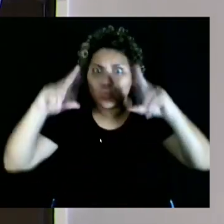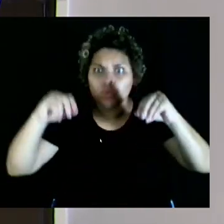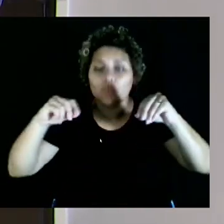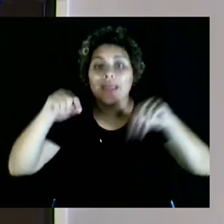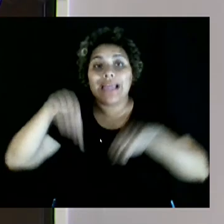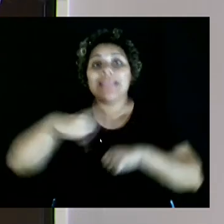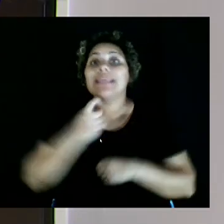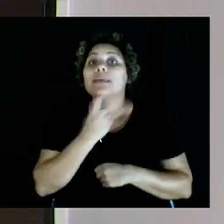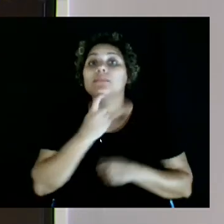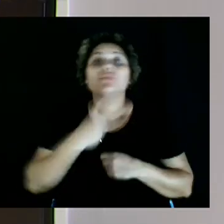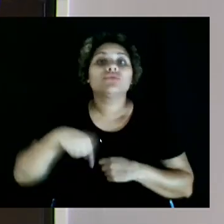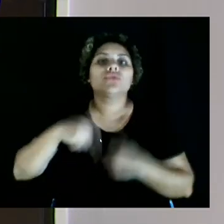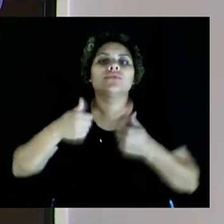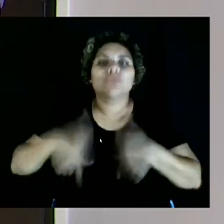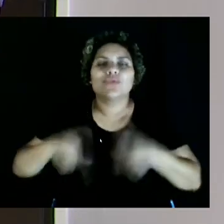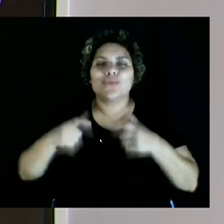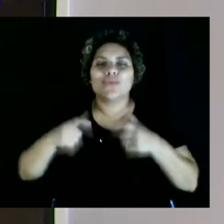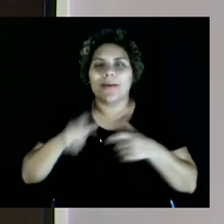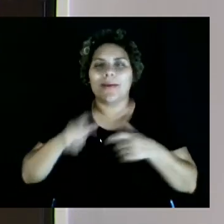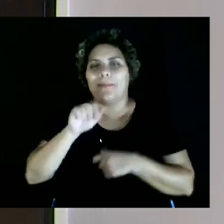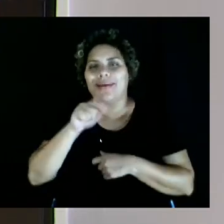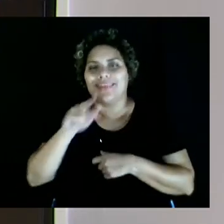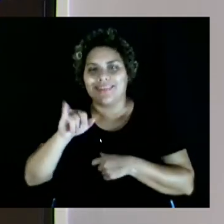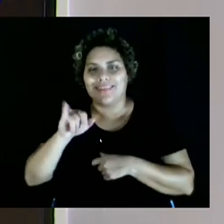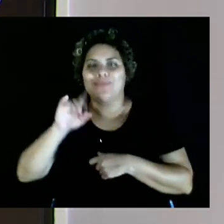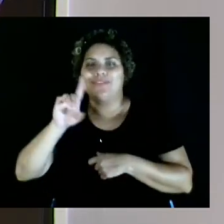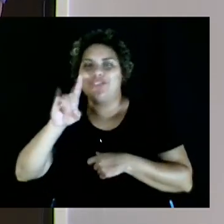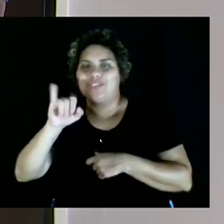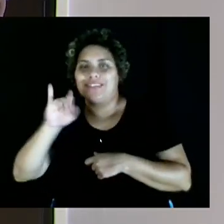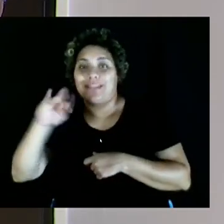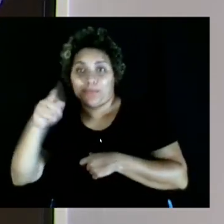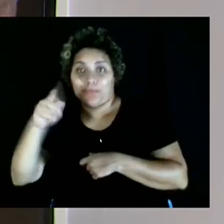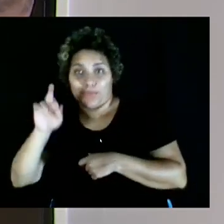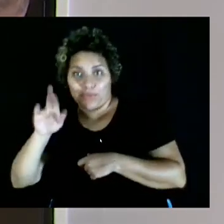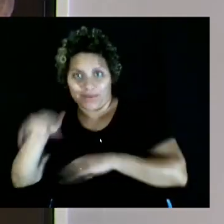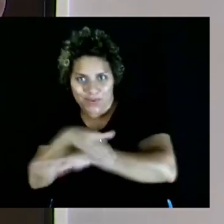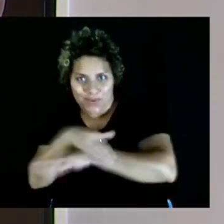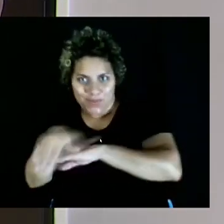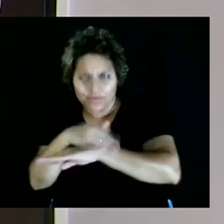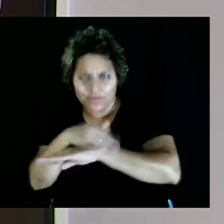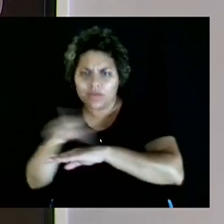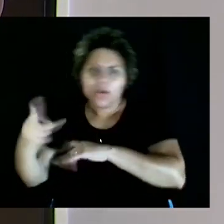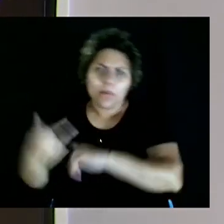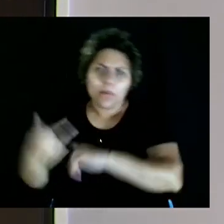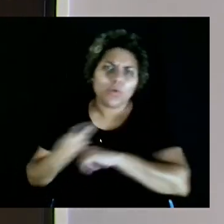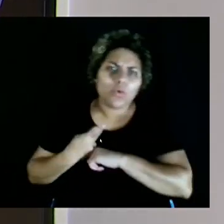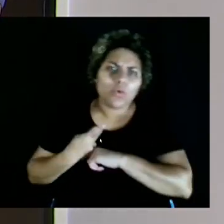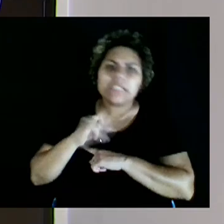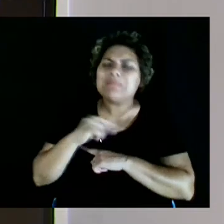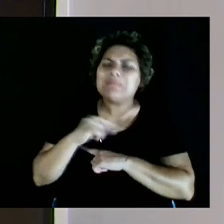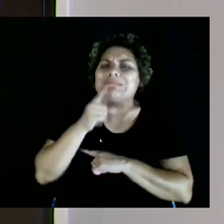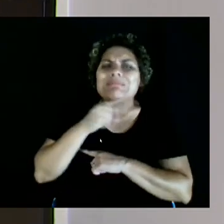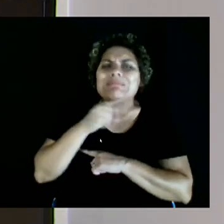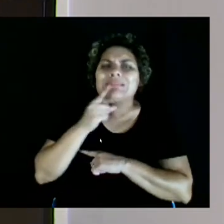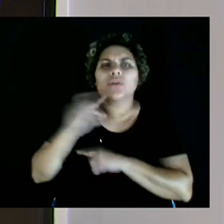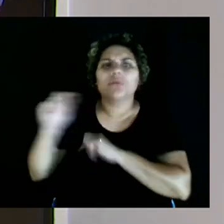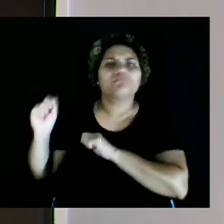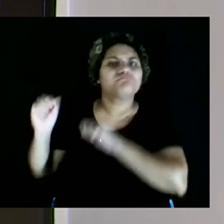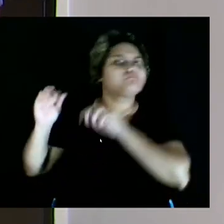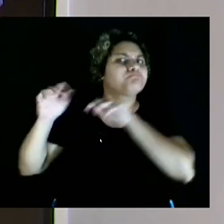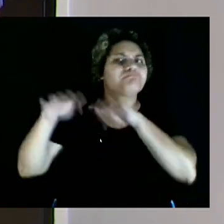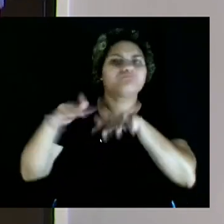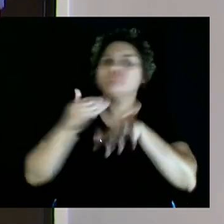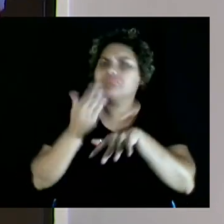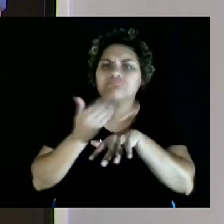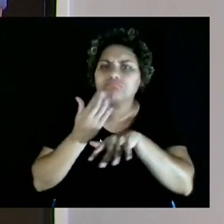Itapura, e enfim, ele pode procurar, ou, como a gente já falou, né? Se ele não consegue se deslocar até aqui, tá tudo bem, Meu CIE se